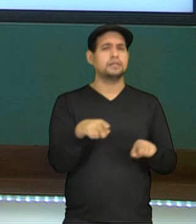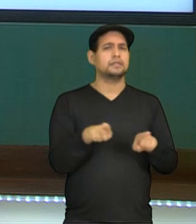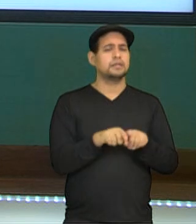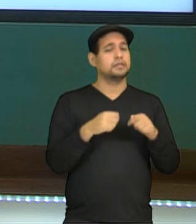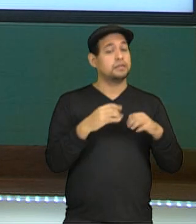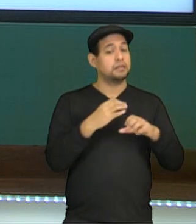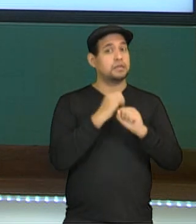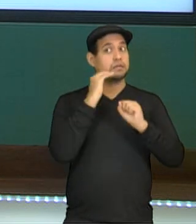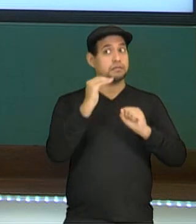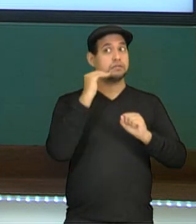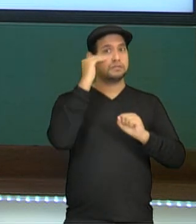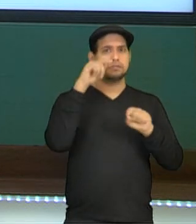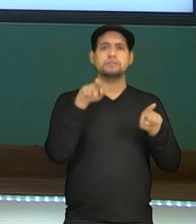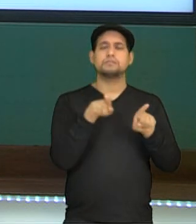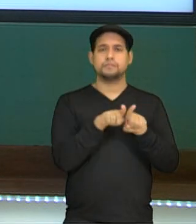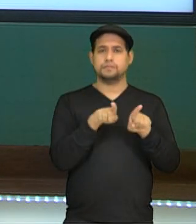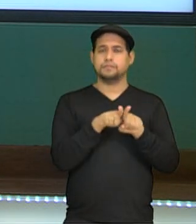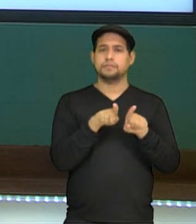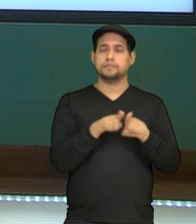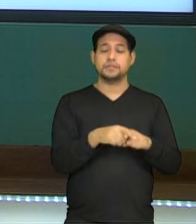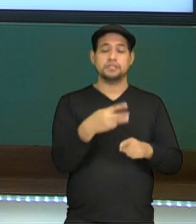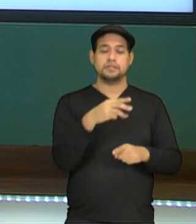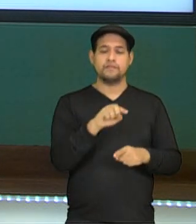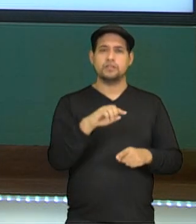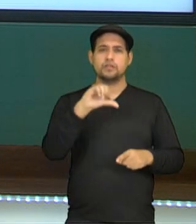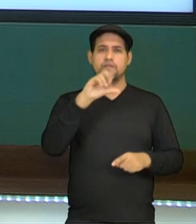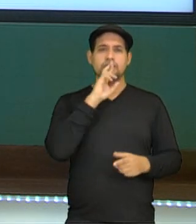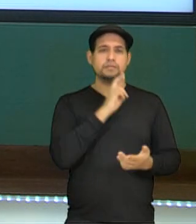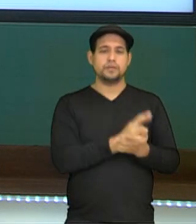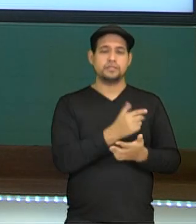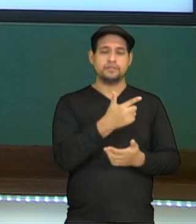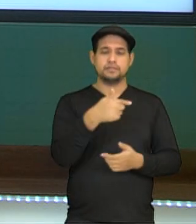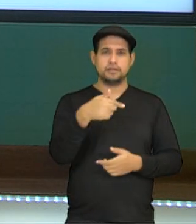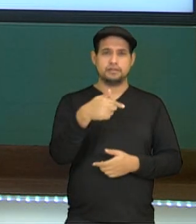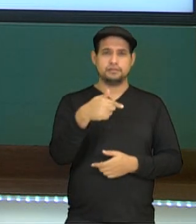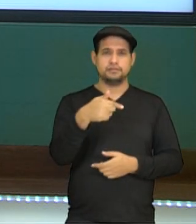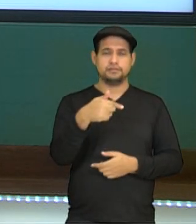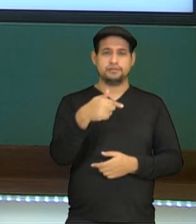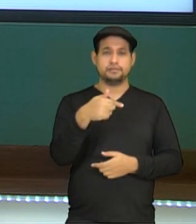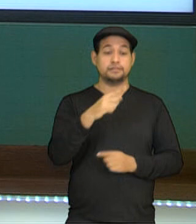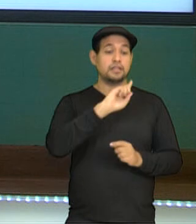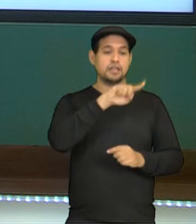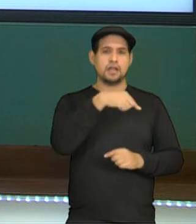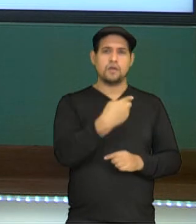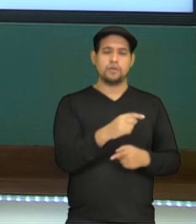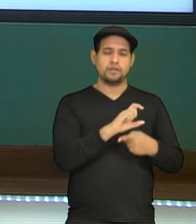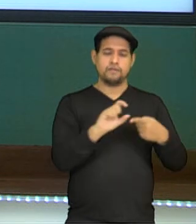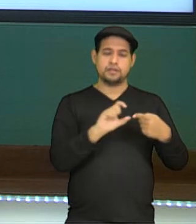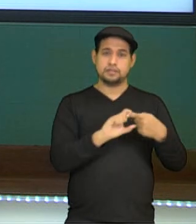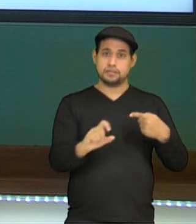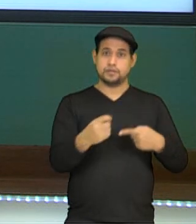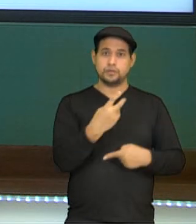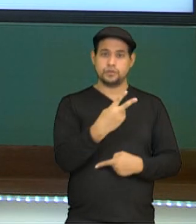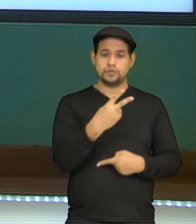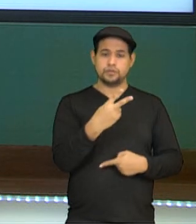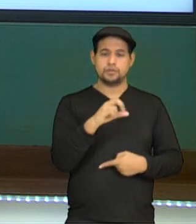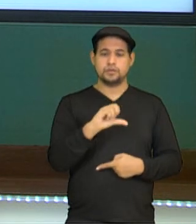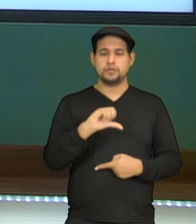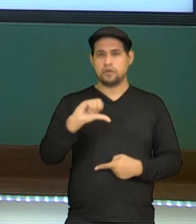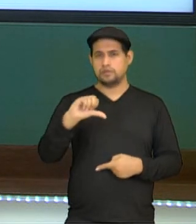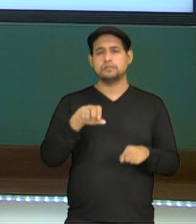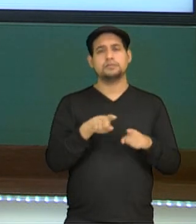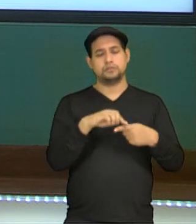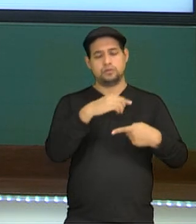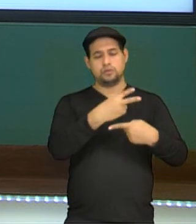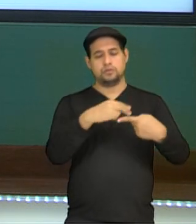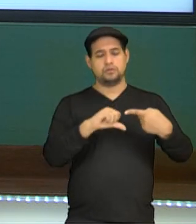que multiplicar em cima também. 3 vezes 9, 27, tá bom? Na outra fração, 2 nonos, nós temos 4